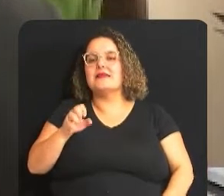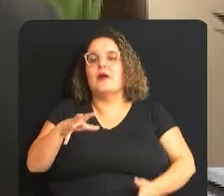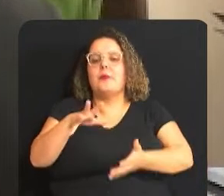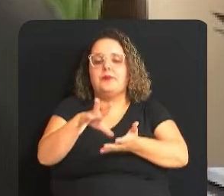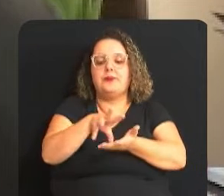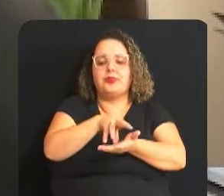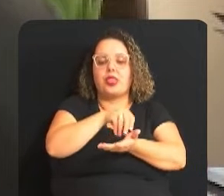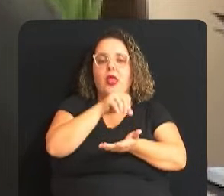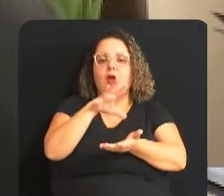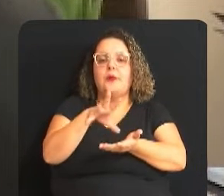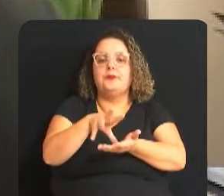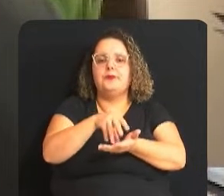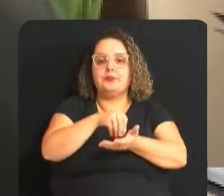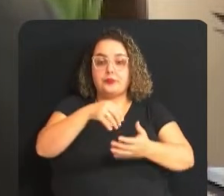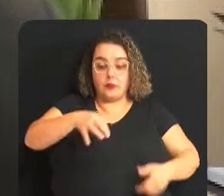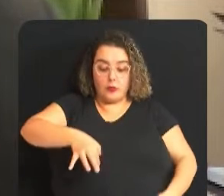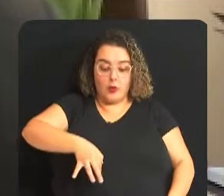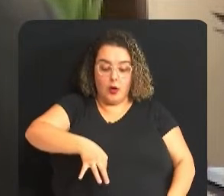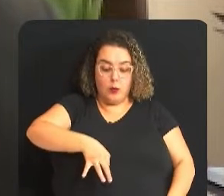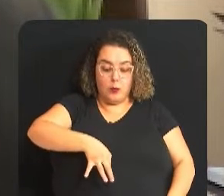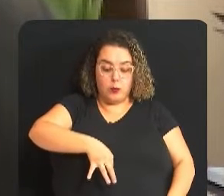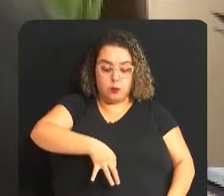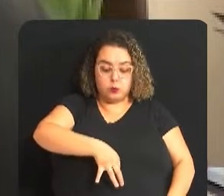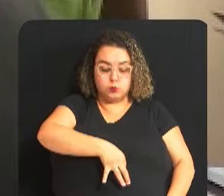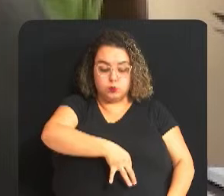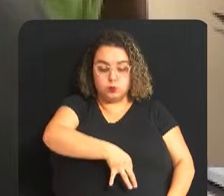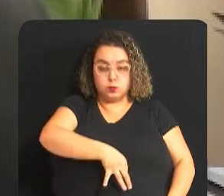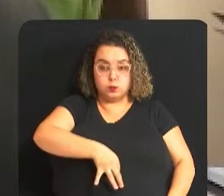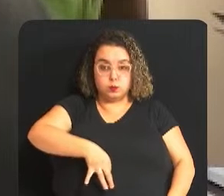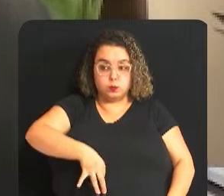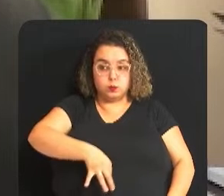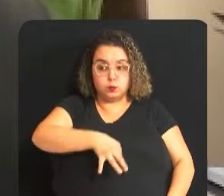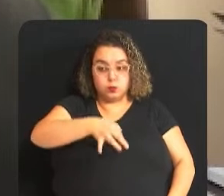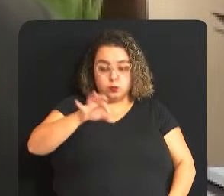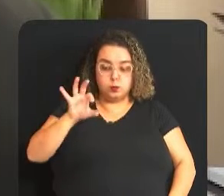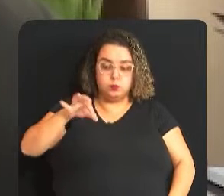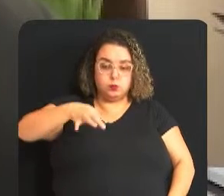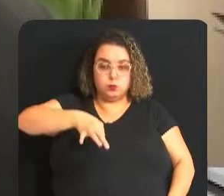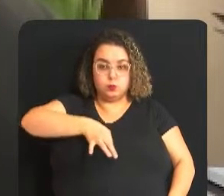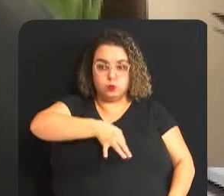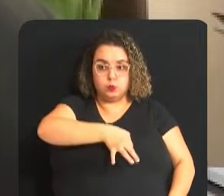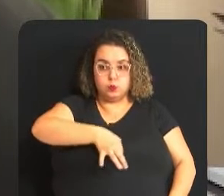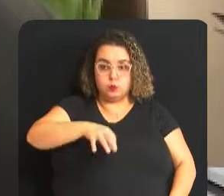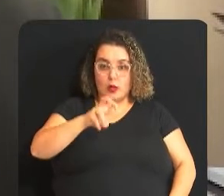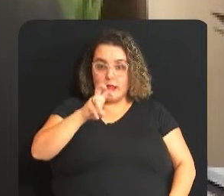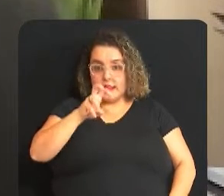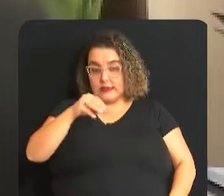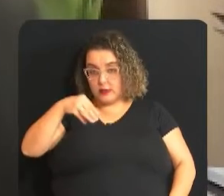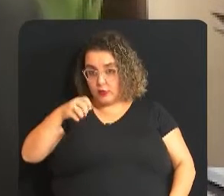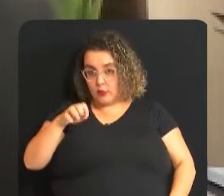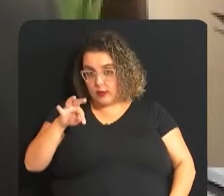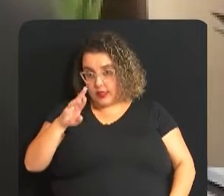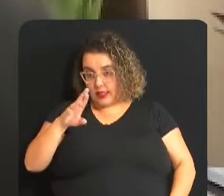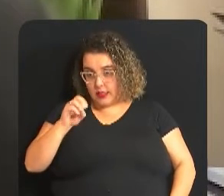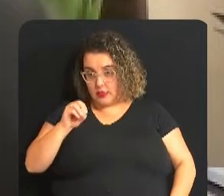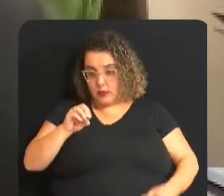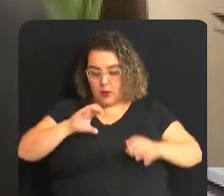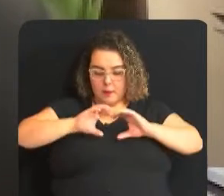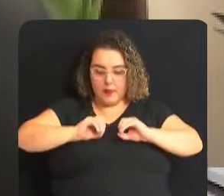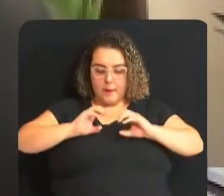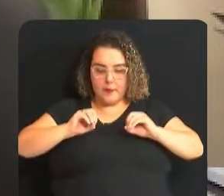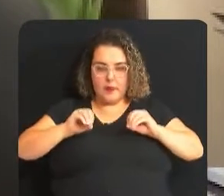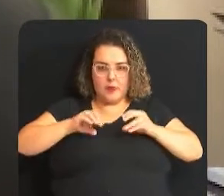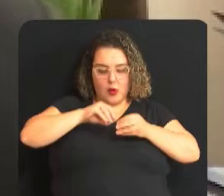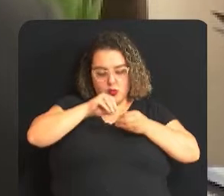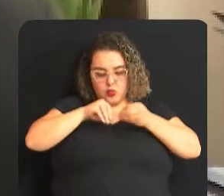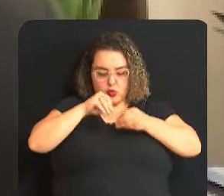tubo delgado, que é o duodeno. Delgado tem lá 5 metros e pouco de comprimento, é uma linguiça toda enroladinha na